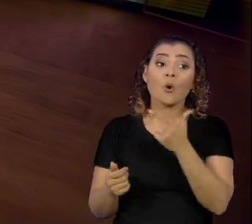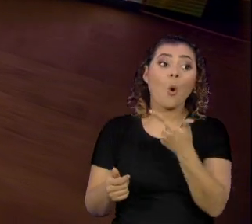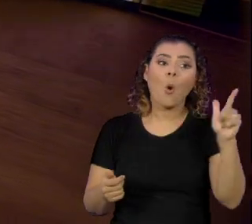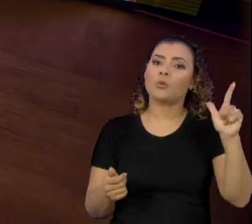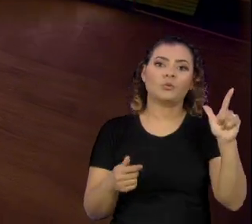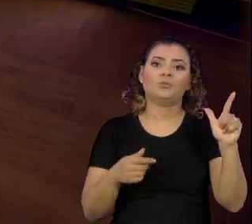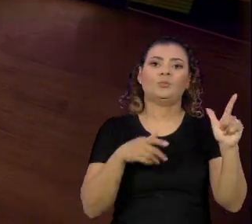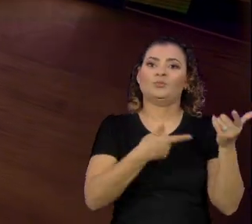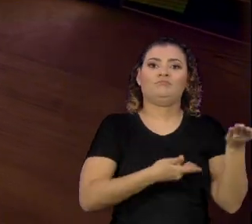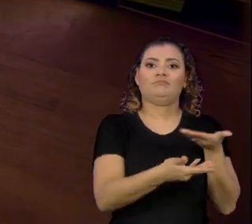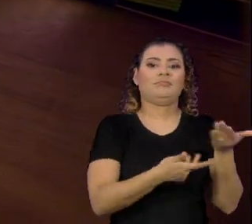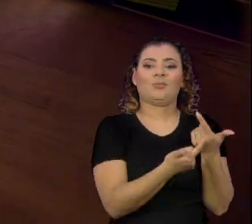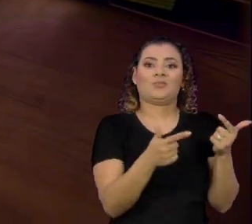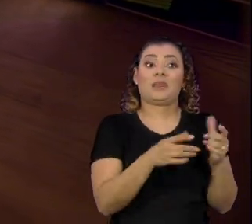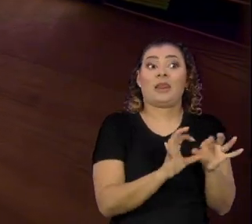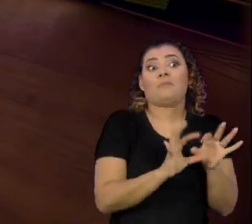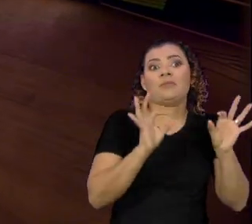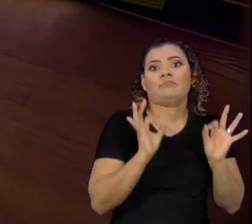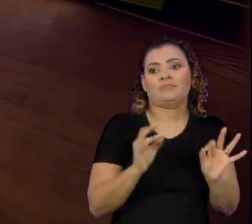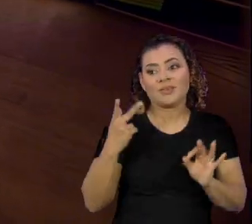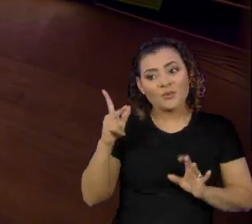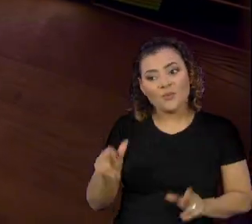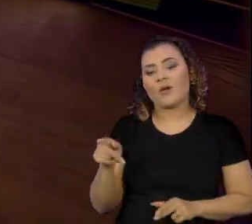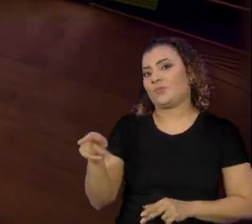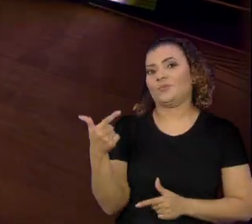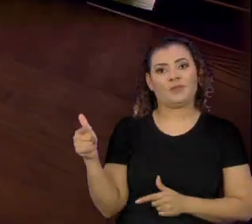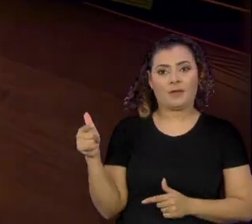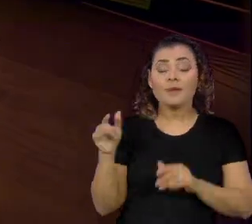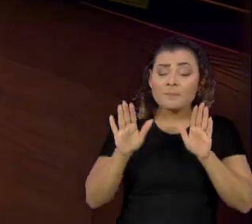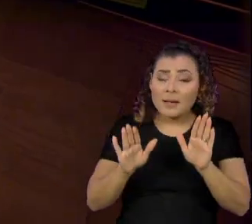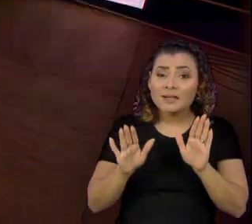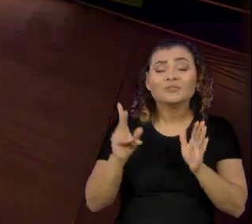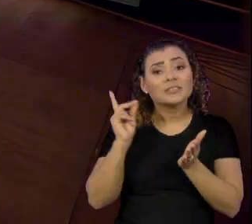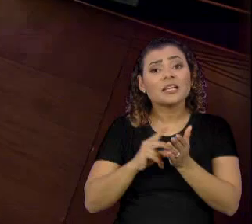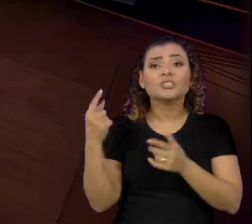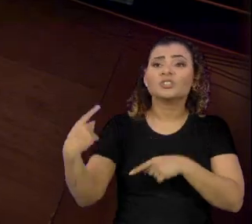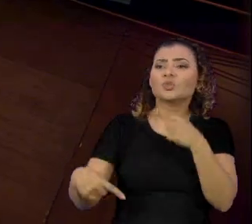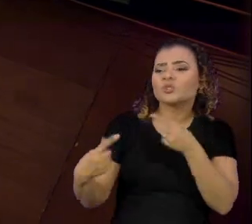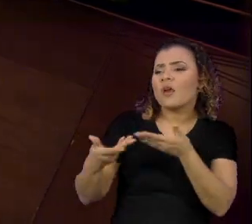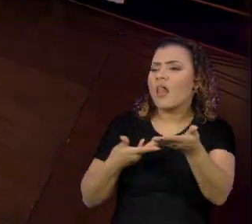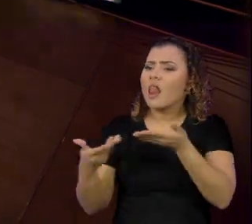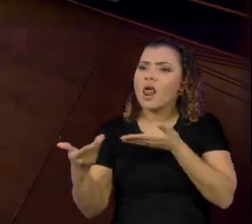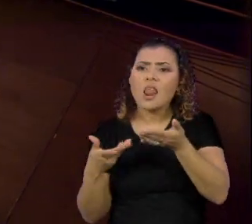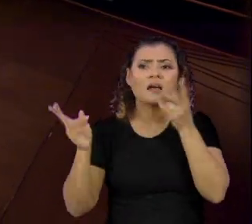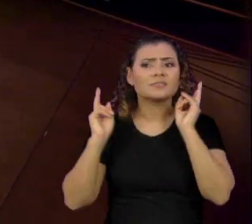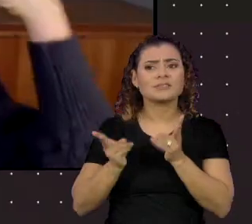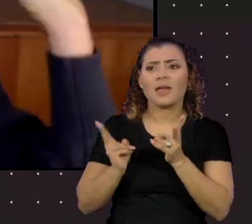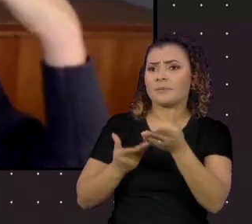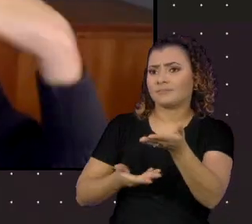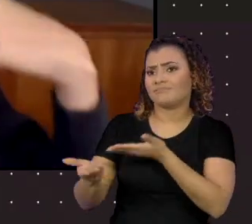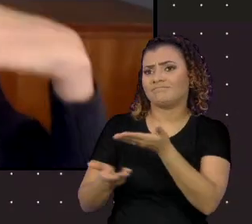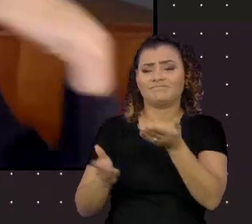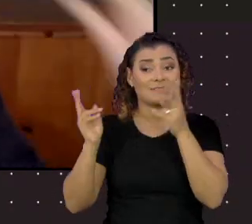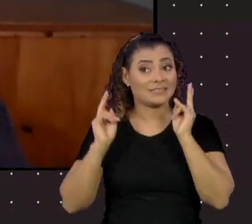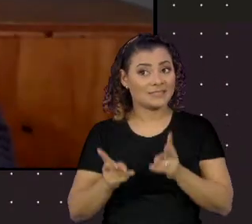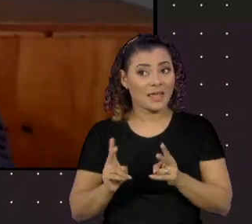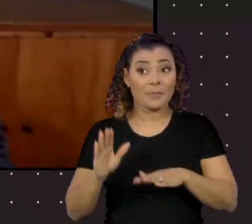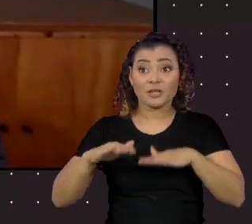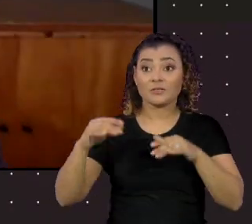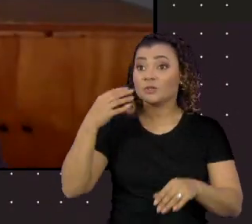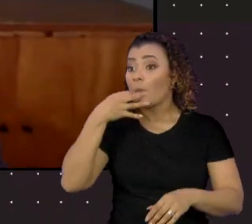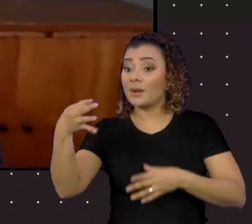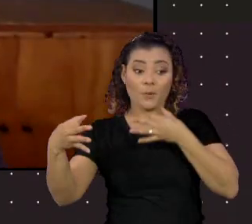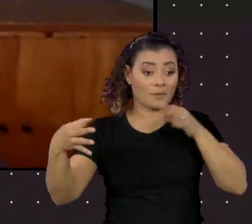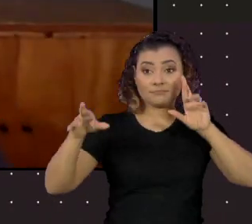Então, eu imagino como tenha sido difícil também para ele, assim, porque a gente discutia muito, a gente, às vezes,